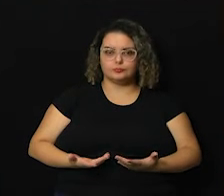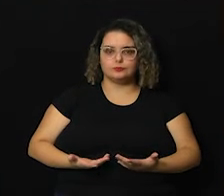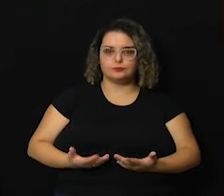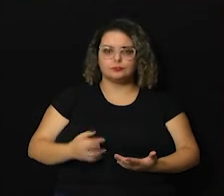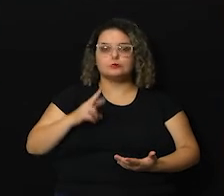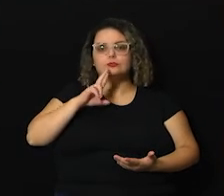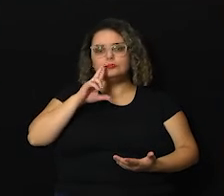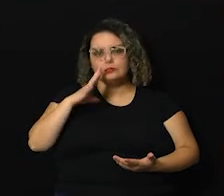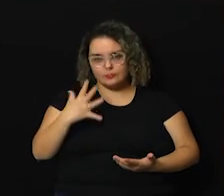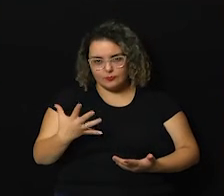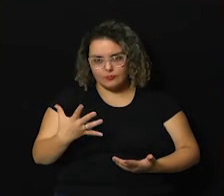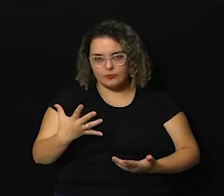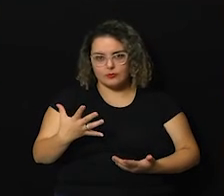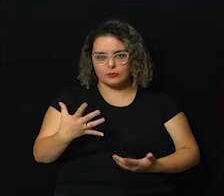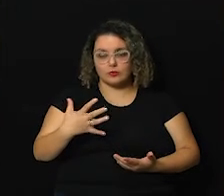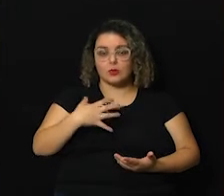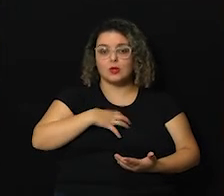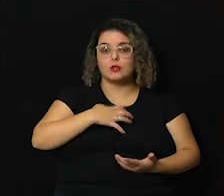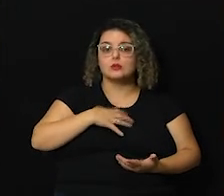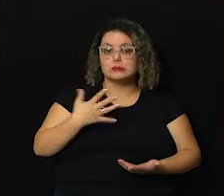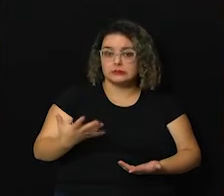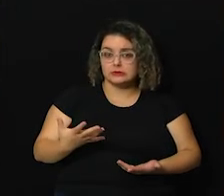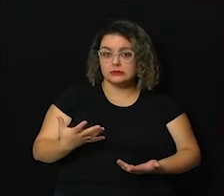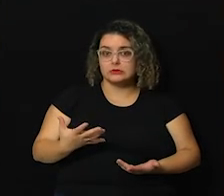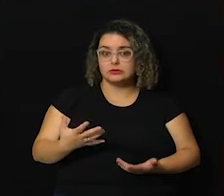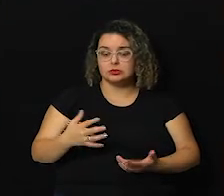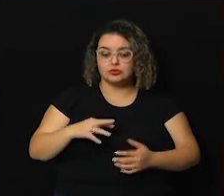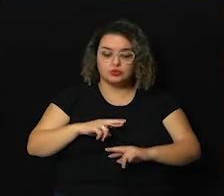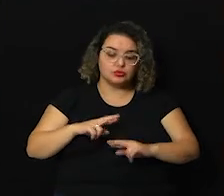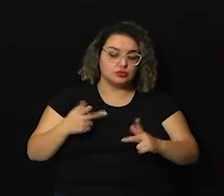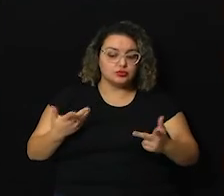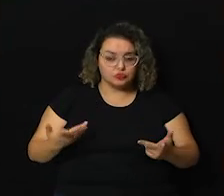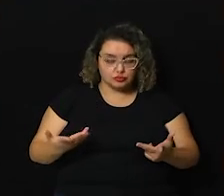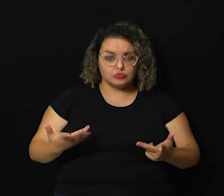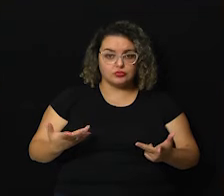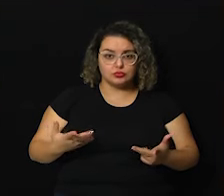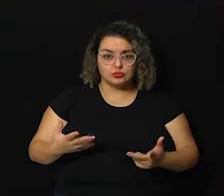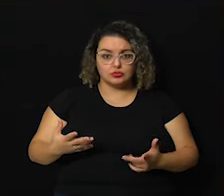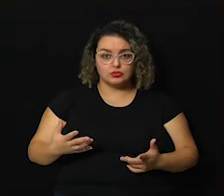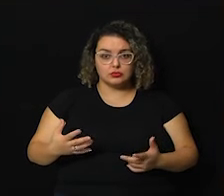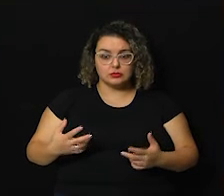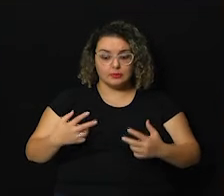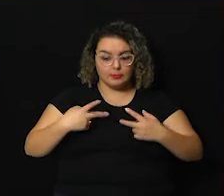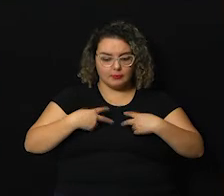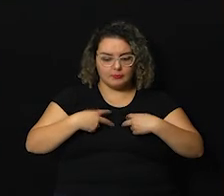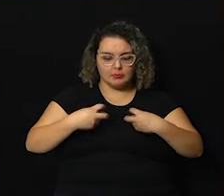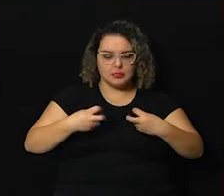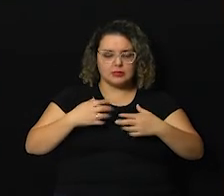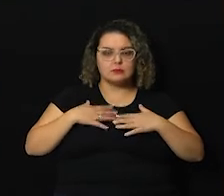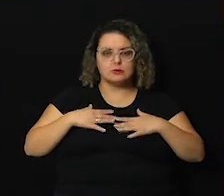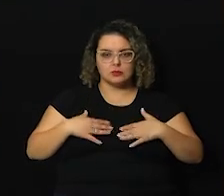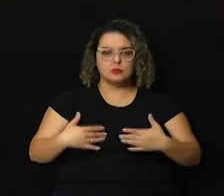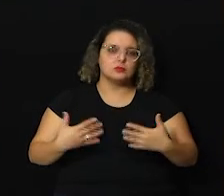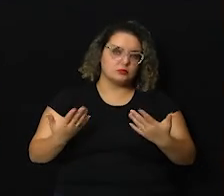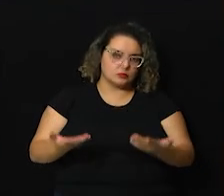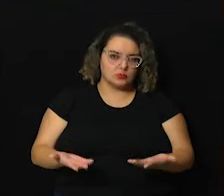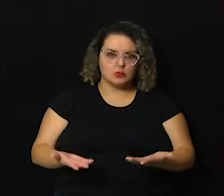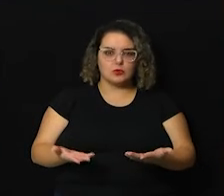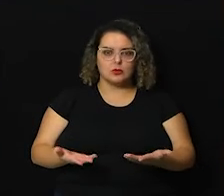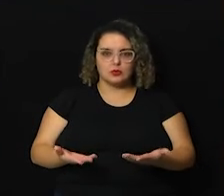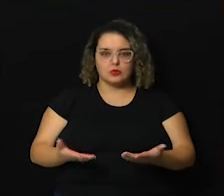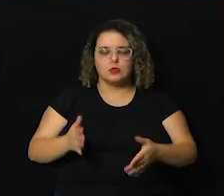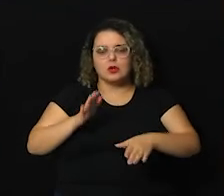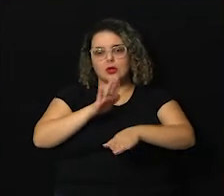uma solução para aquele sintoma, para aquela sensação diferente que você ouviu do seu corpo, essa é a situação que